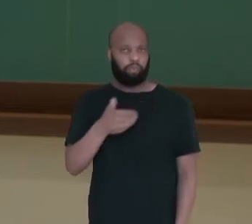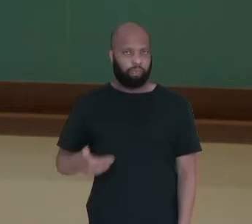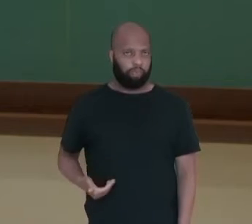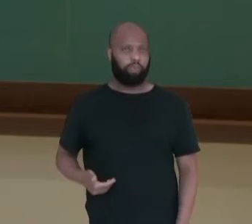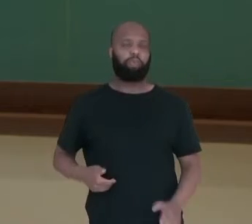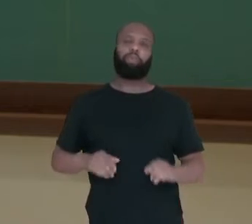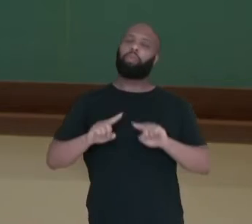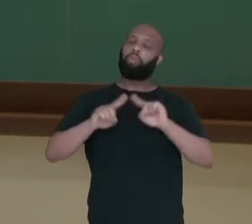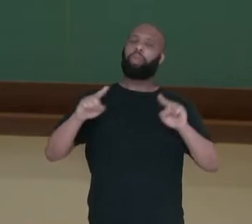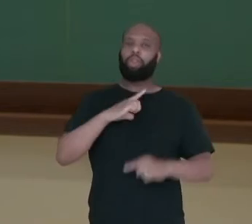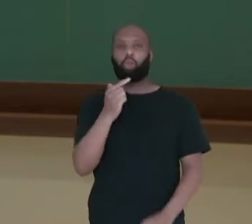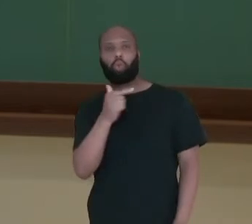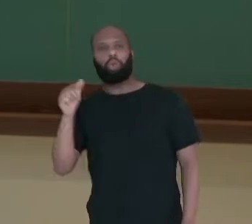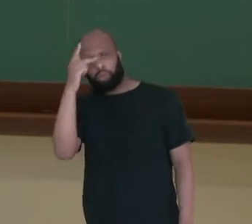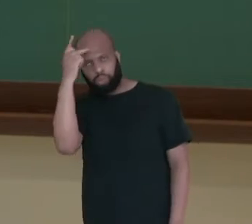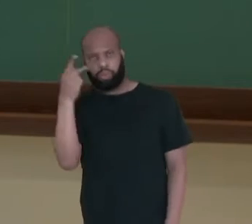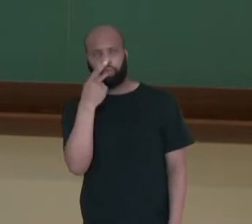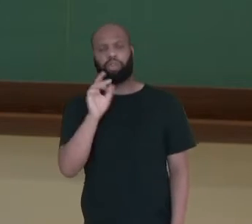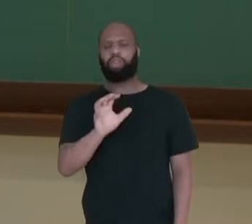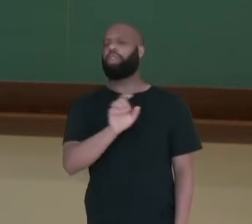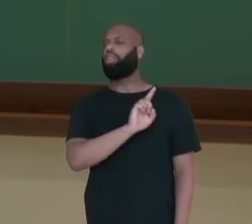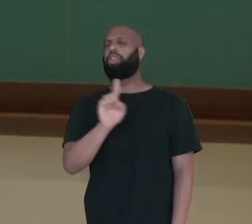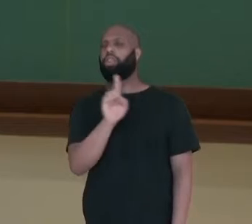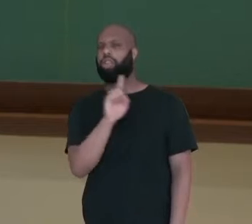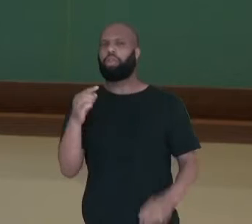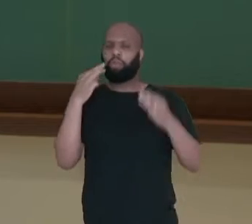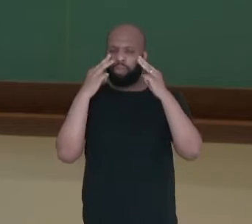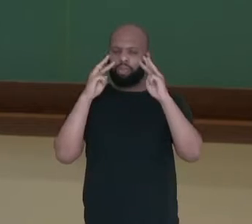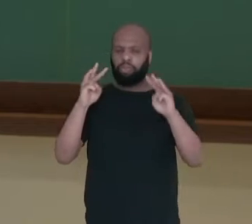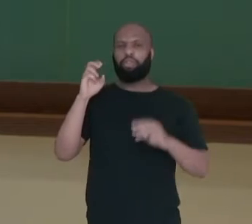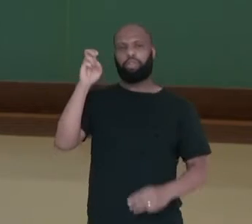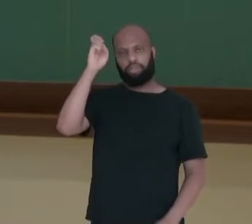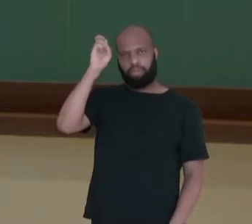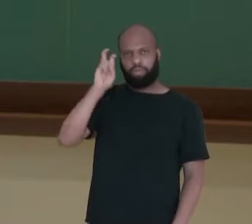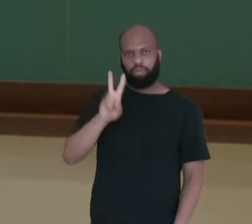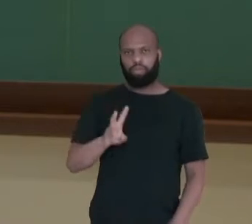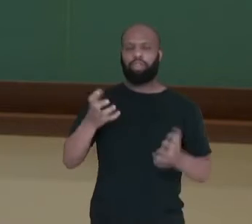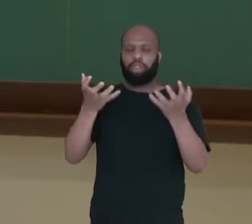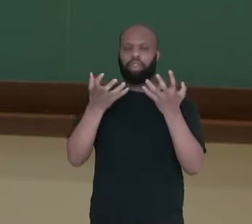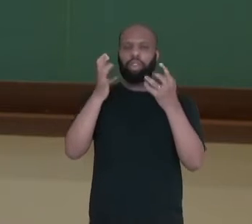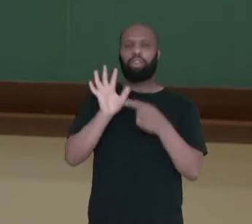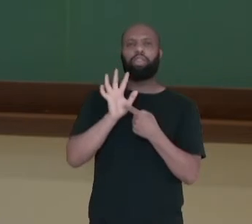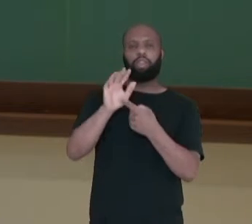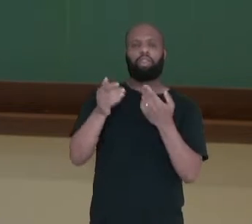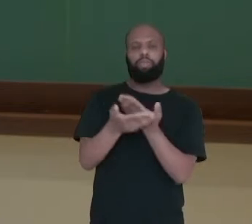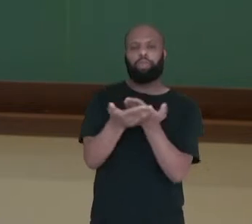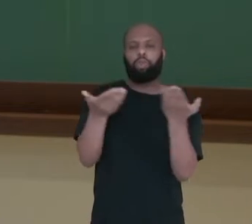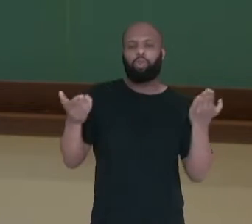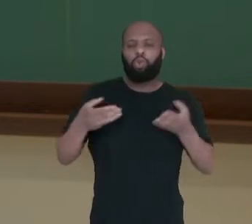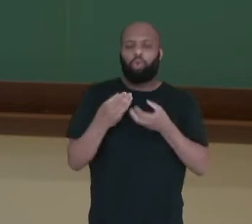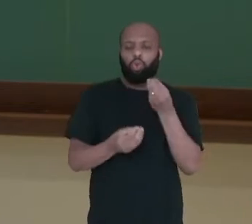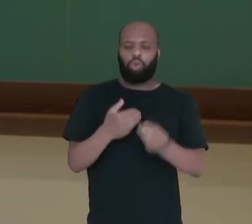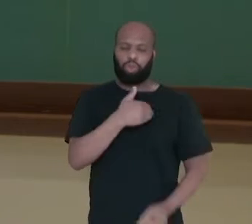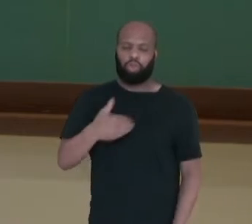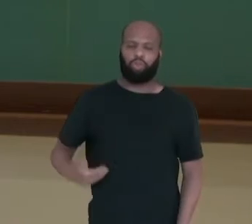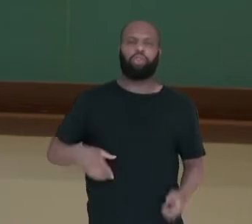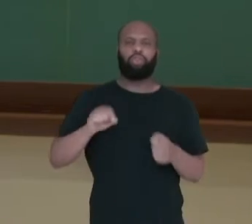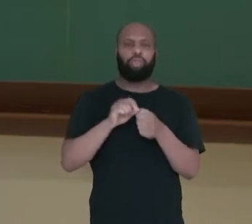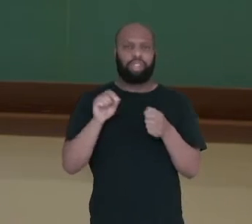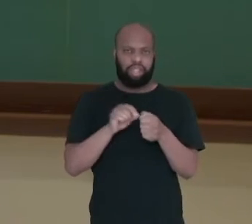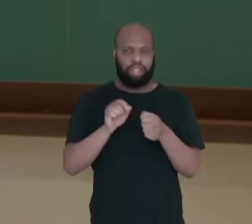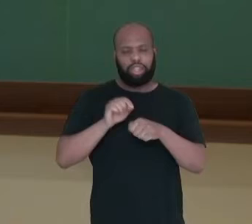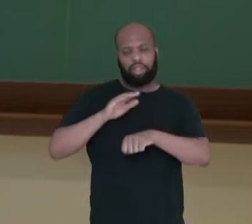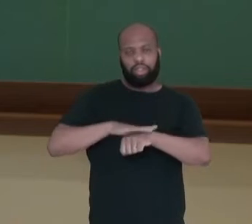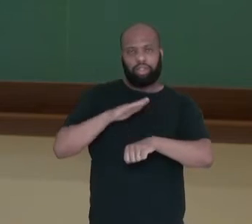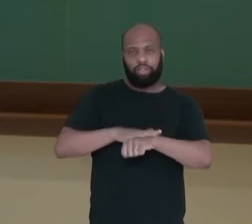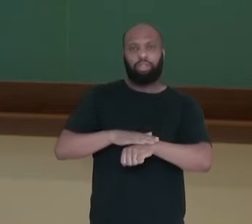governantes, outros vão dizer, não, Maquiavel é espertinho, ele queria revelar às pessoas como é que os governantes agem